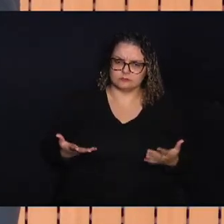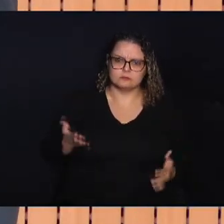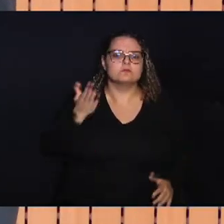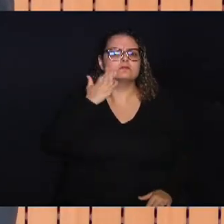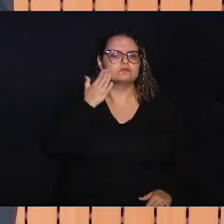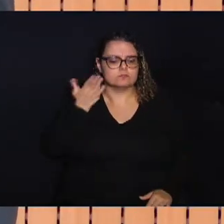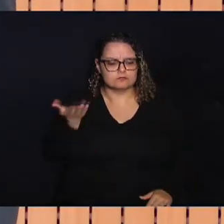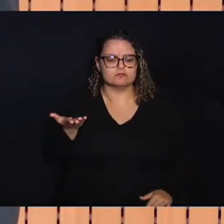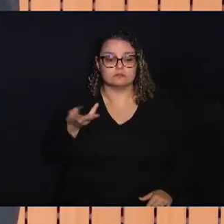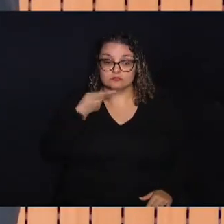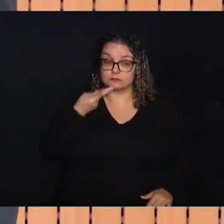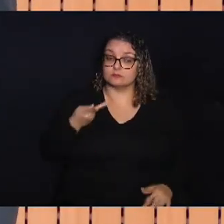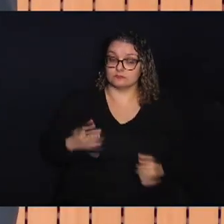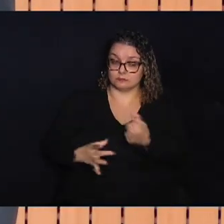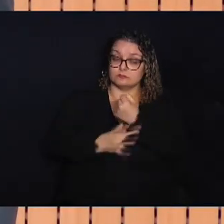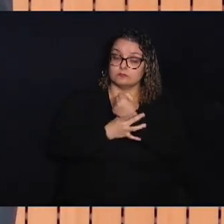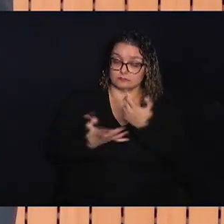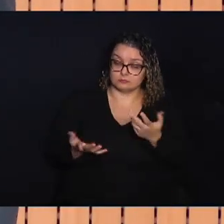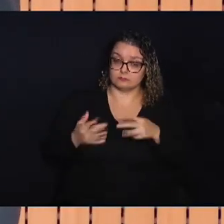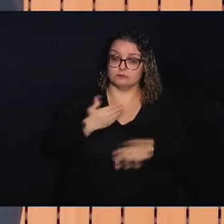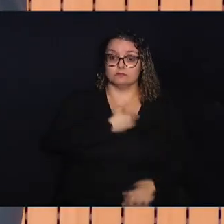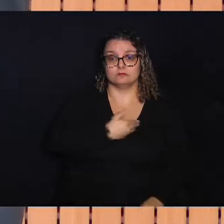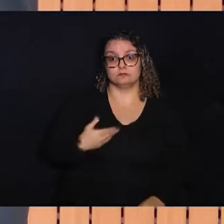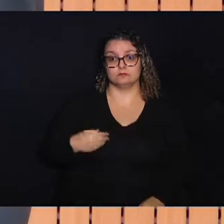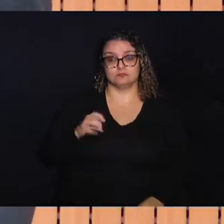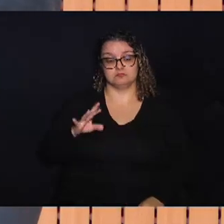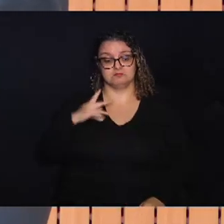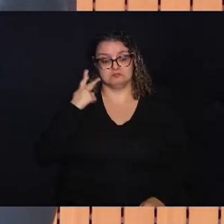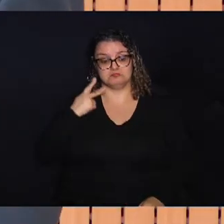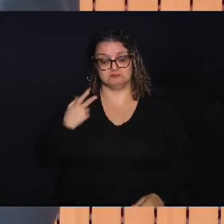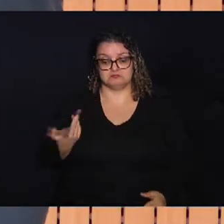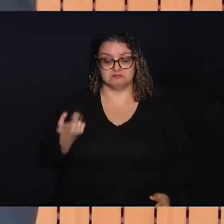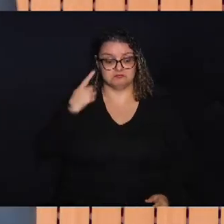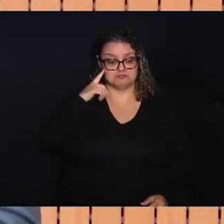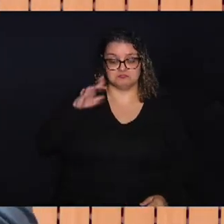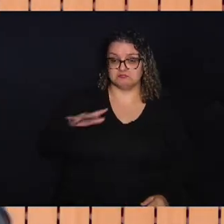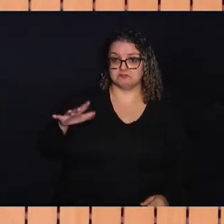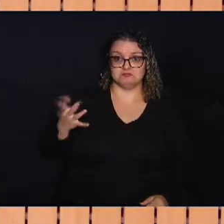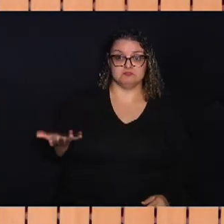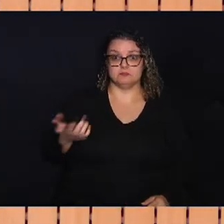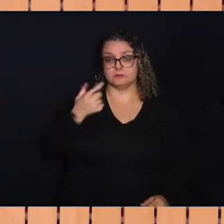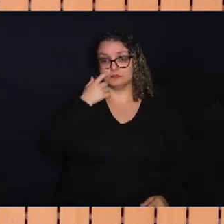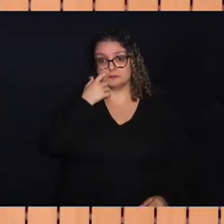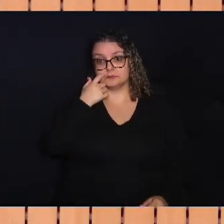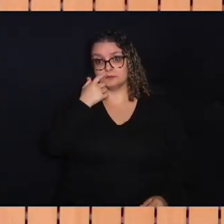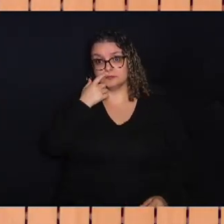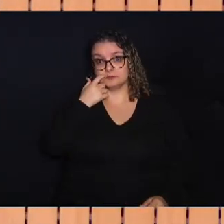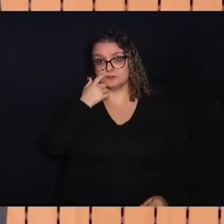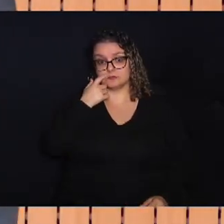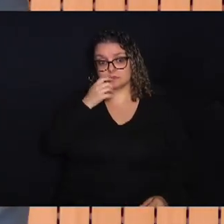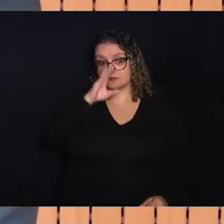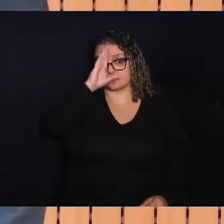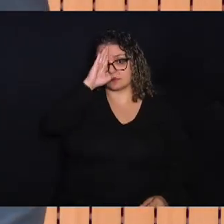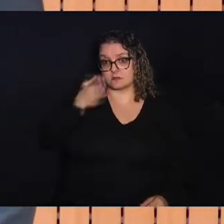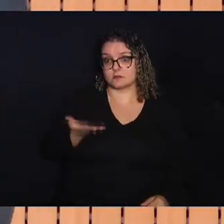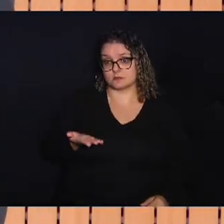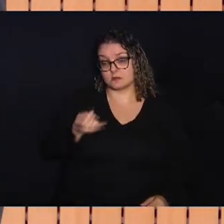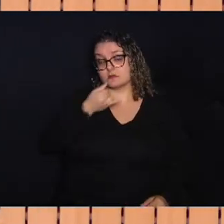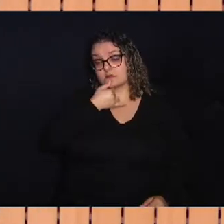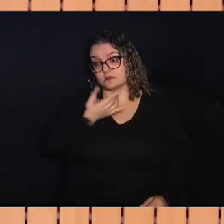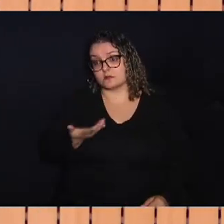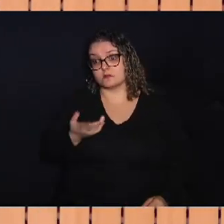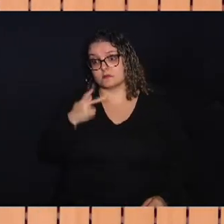assunto de segurança pública. Se for só para manter uma política ideológica, uma política, né, e principalmente, infelizmente,